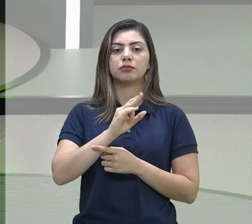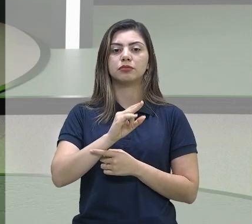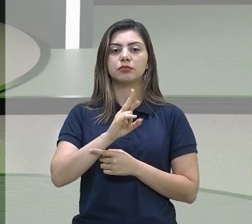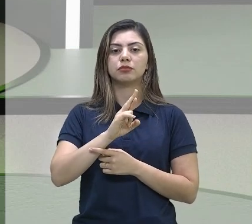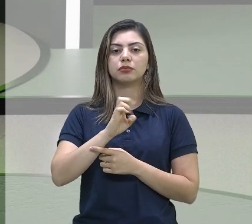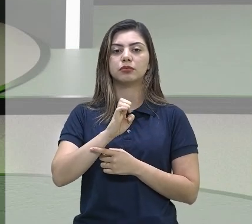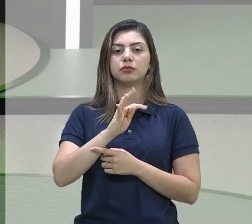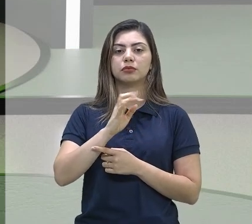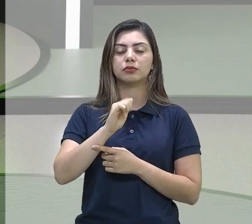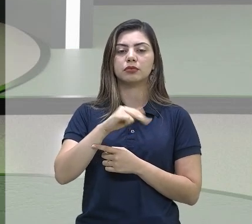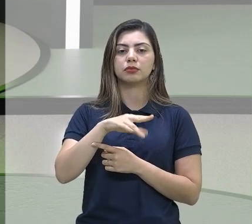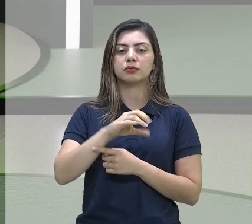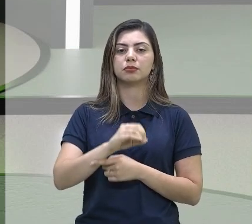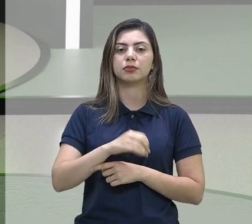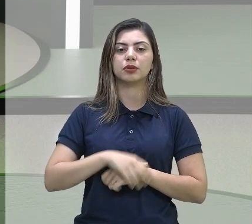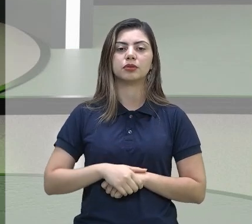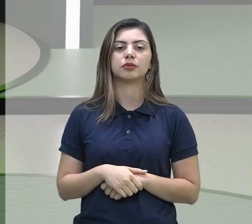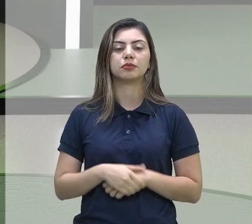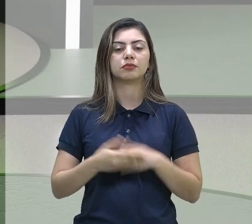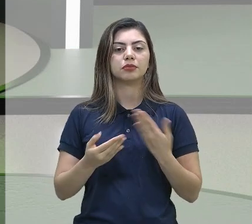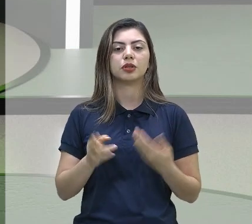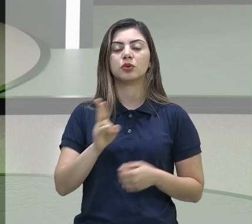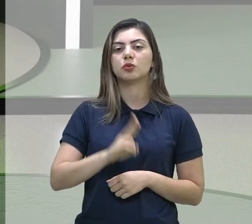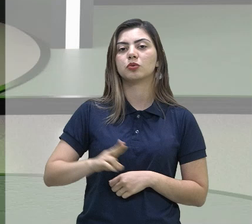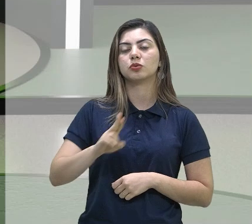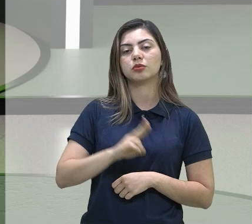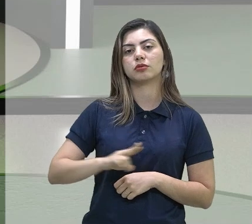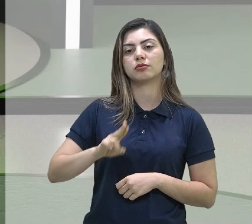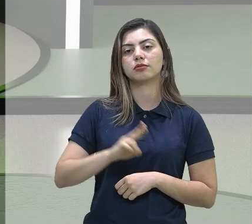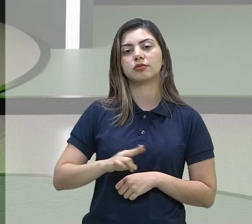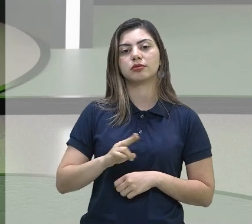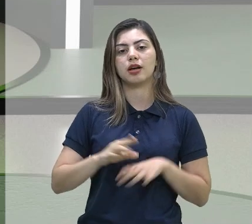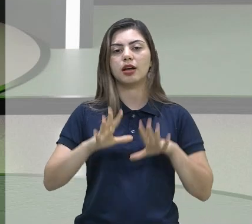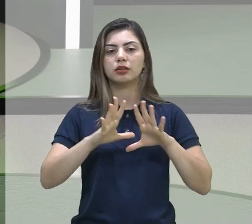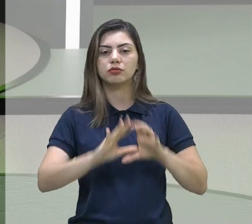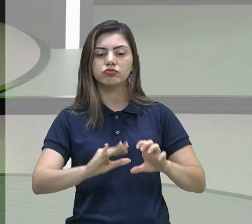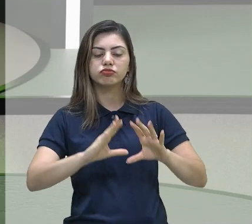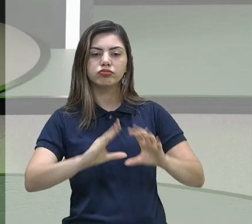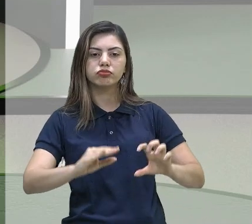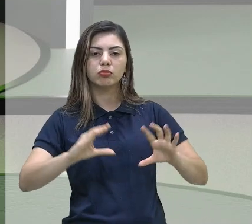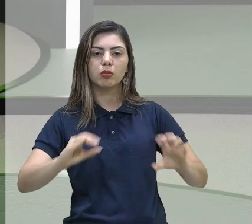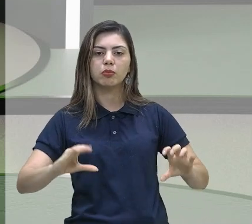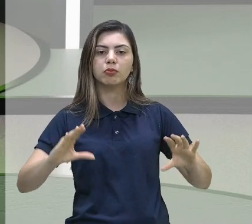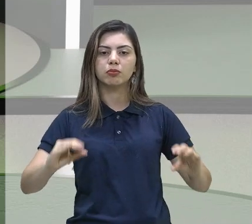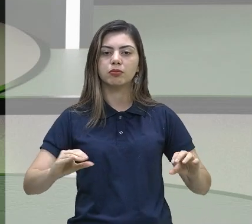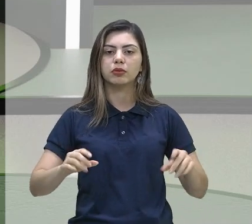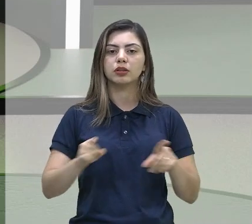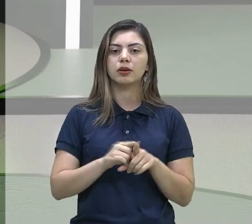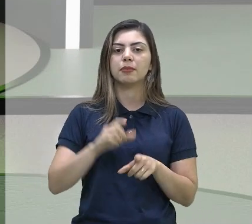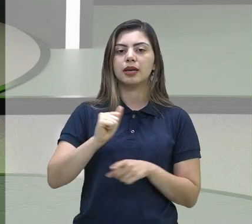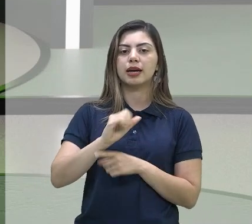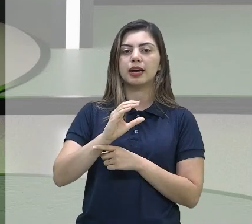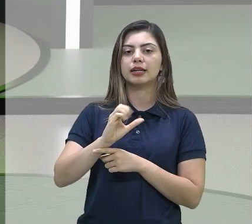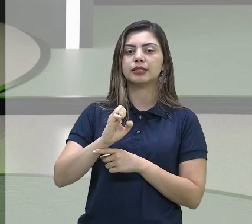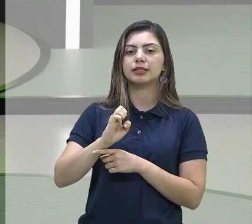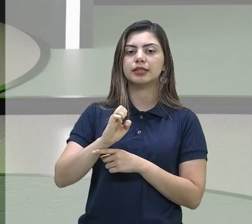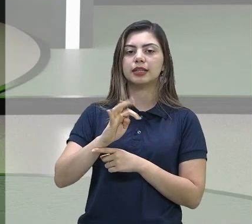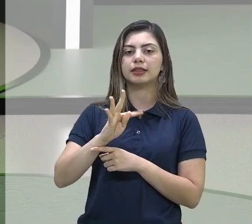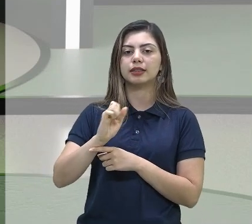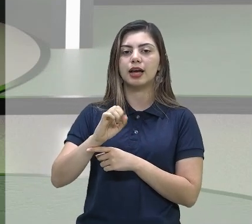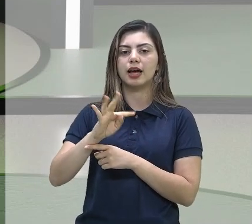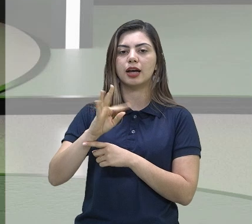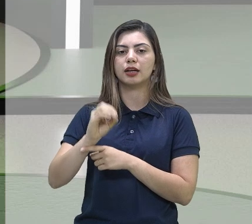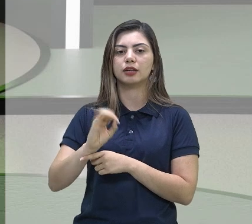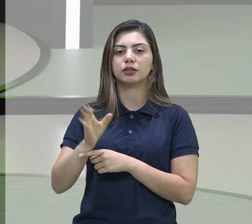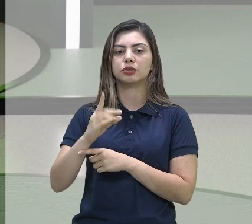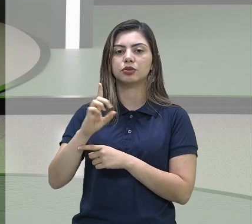poliuretano, que é utilizado, né, como matéria-prima de espumas, o acetato de vinila,